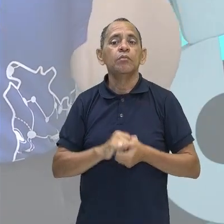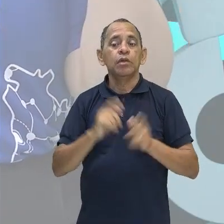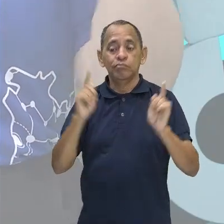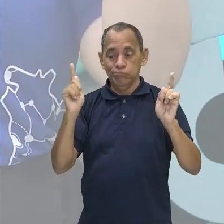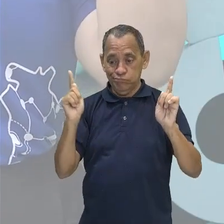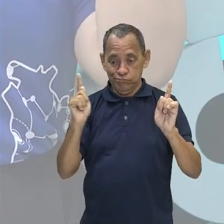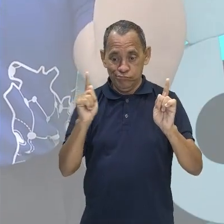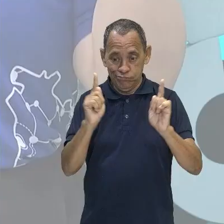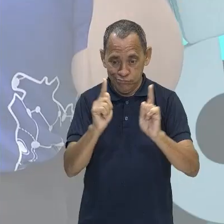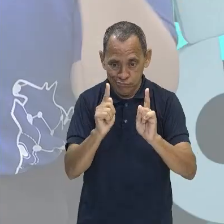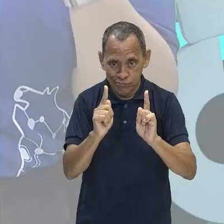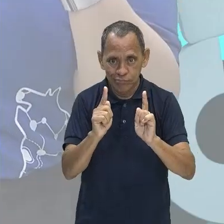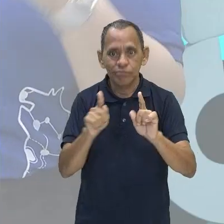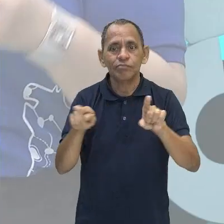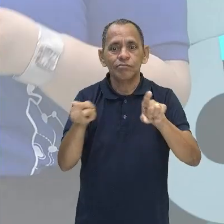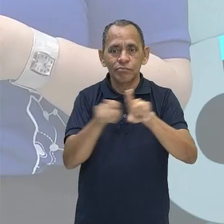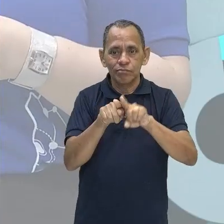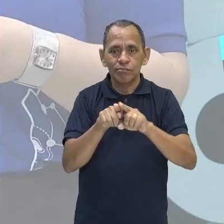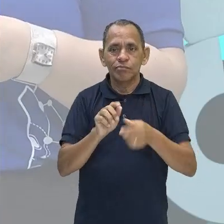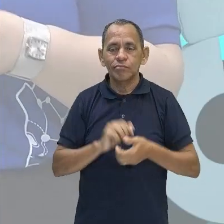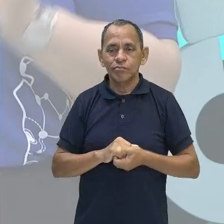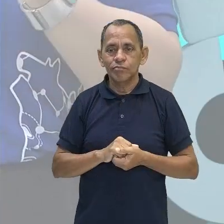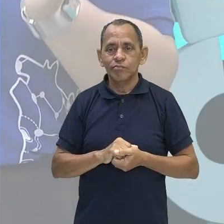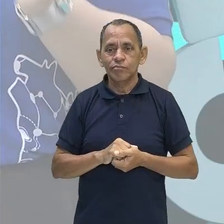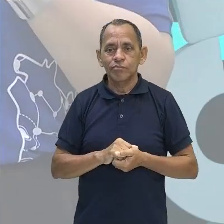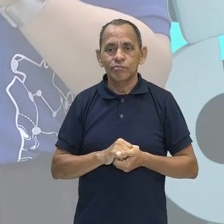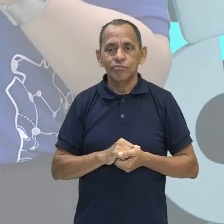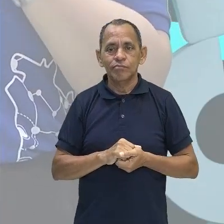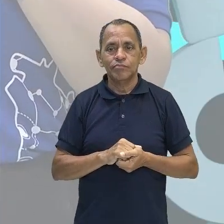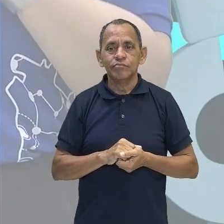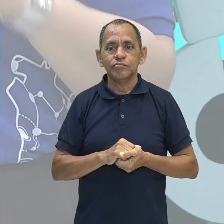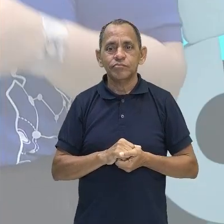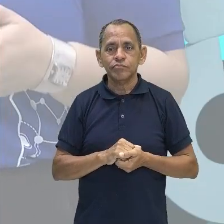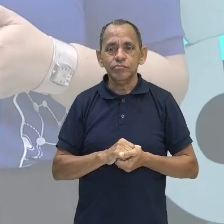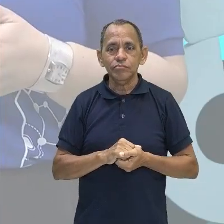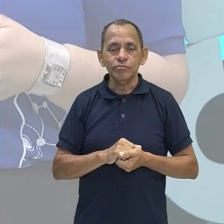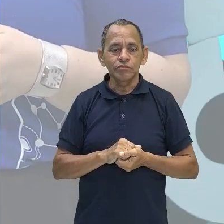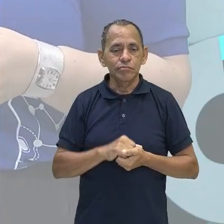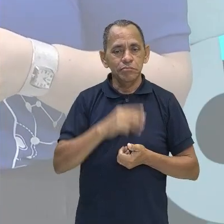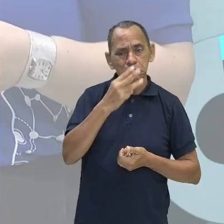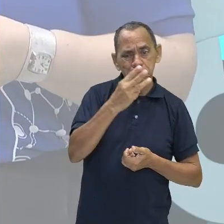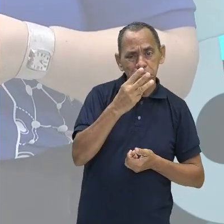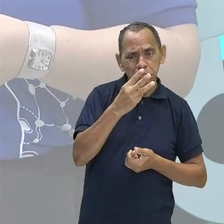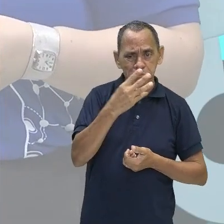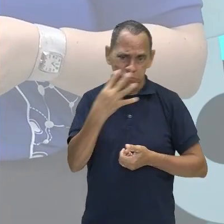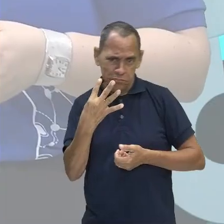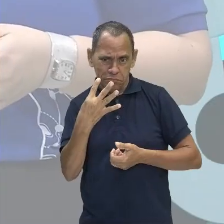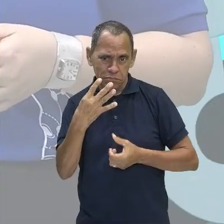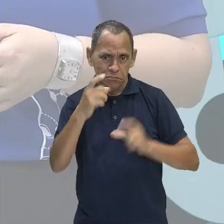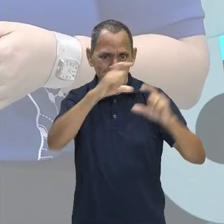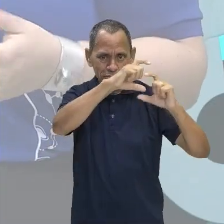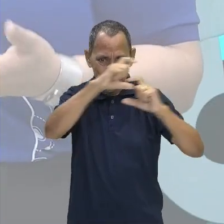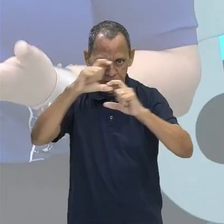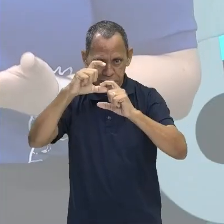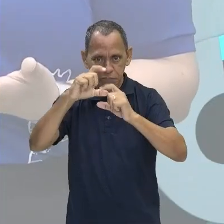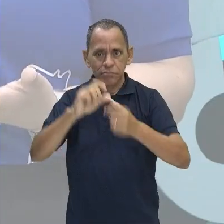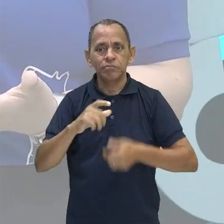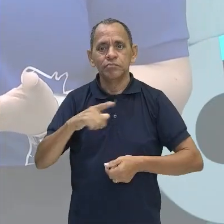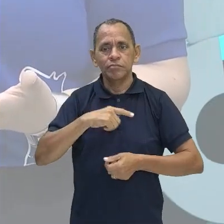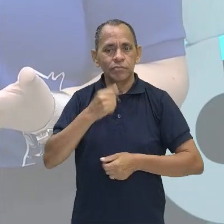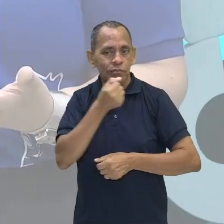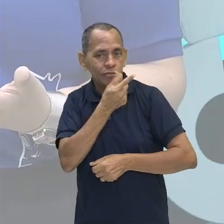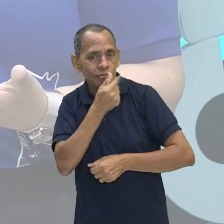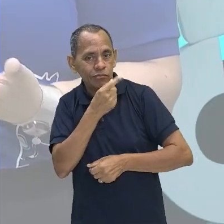Uma tirinha costuma ser mais curta, em média 3 a 4 quadrinhos. Há muito humor, mas